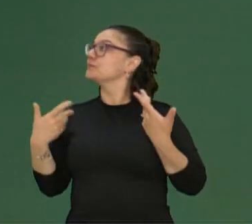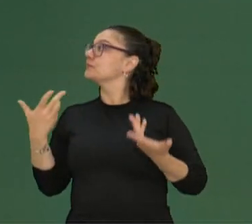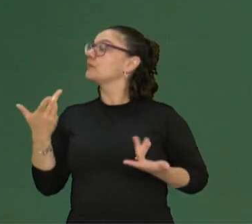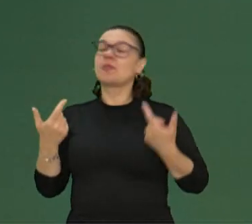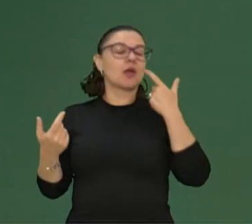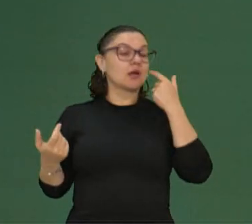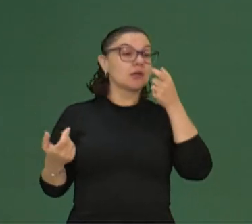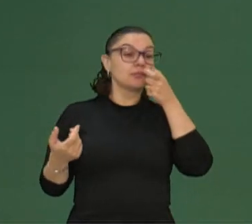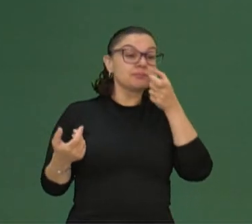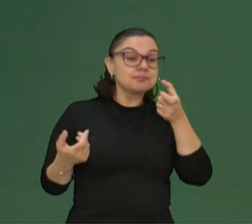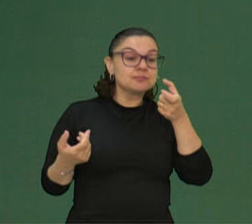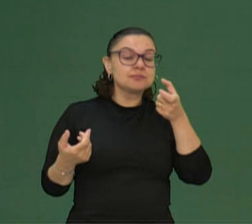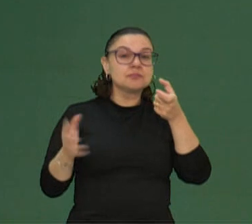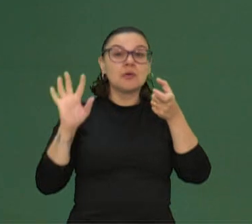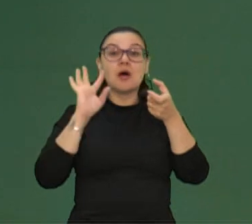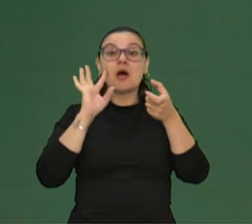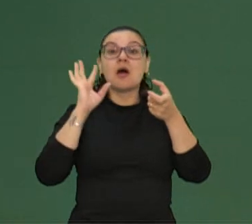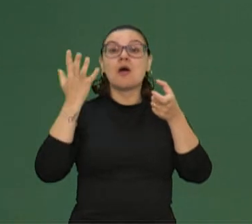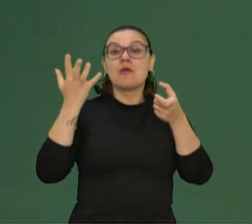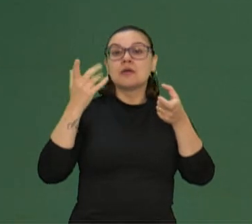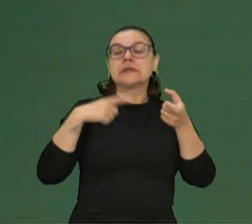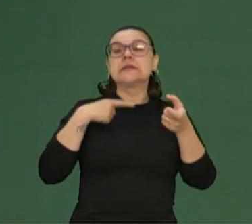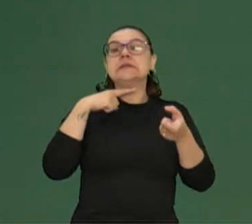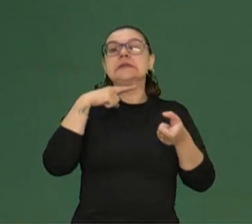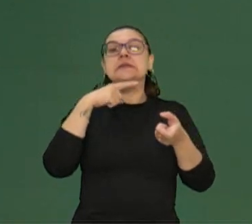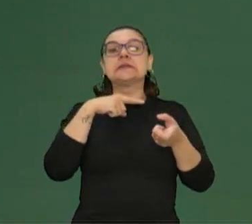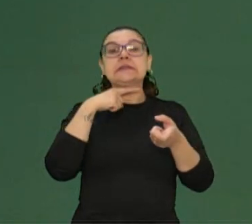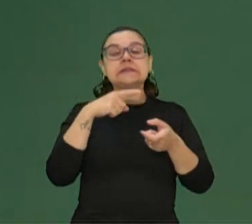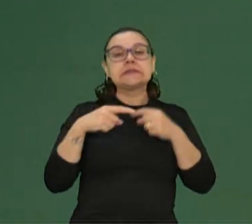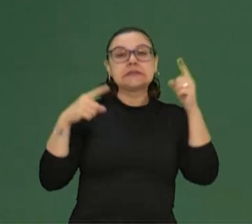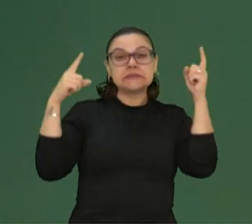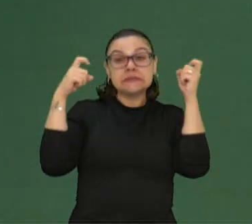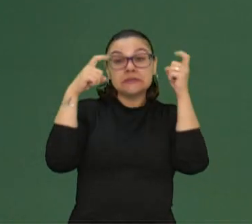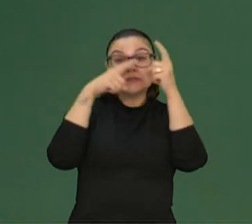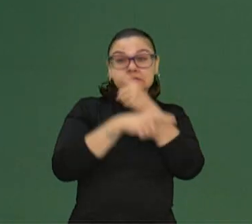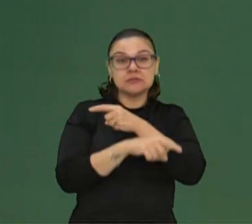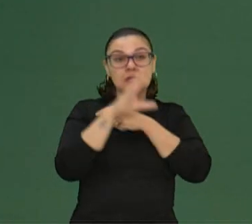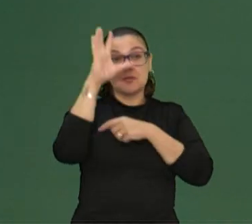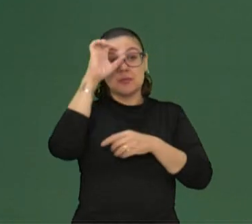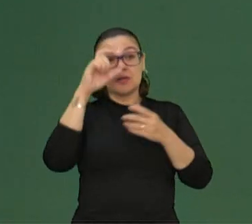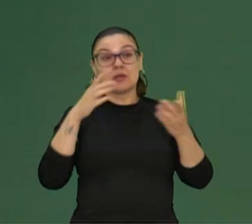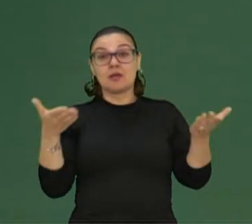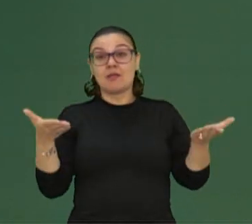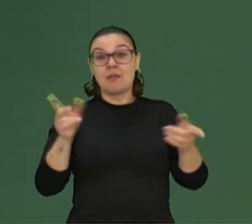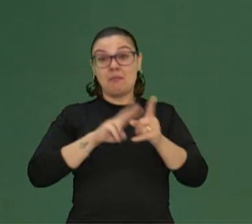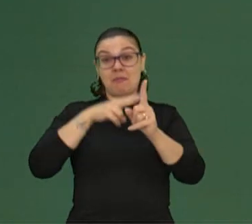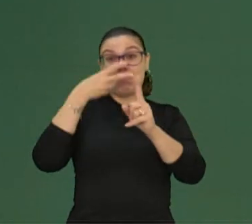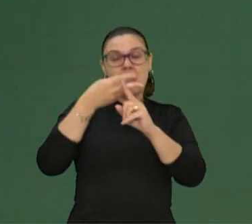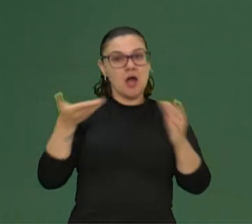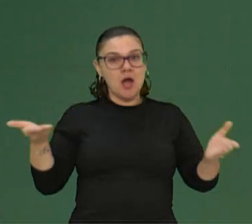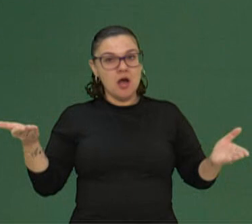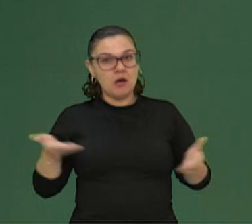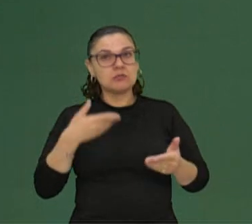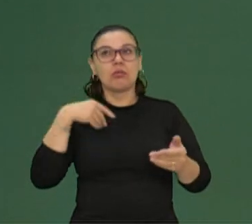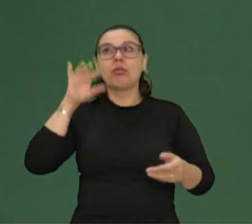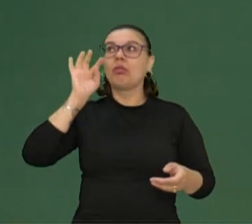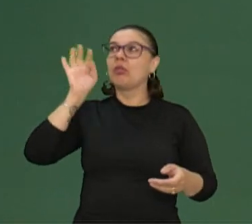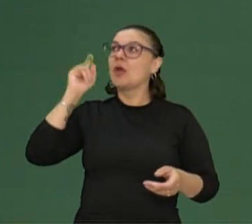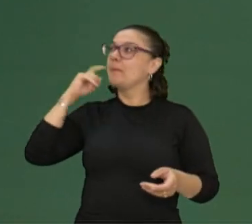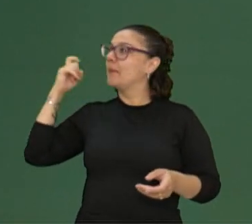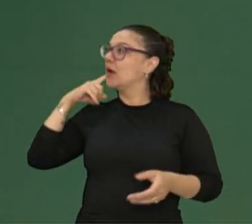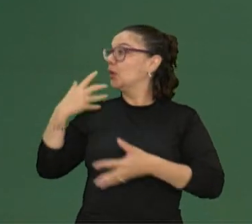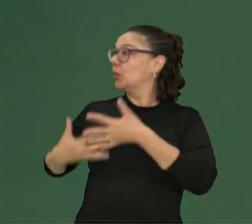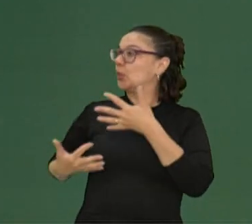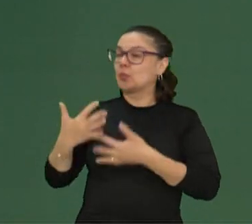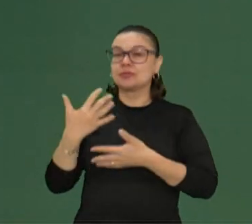não prestou atenção direito, você tinha uma dificuldade maior para poder rever esse conteúdo. Agora não. Se você ficar desatento, se tiver um barulho aí na